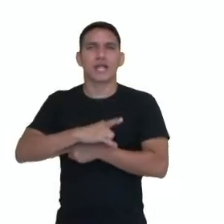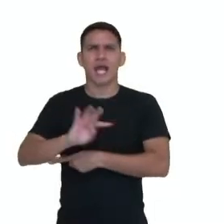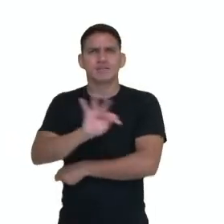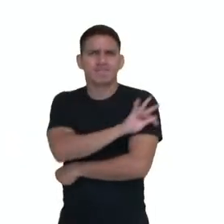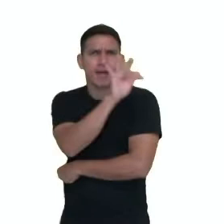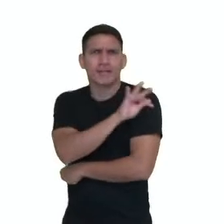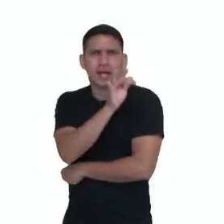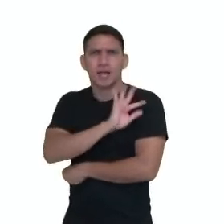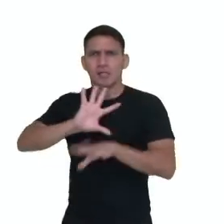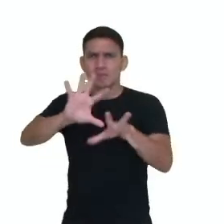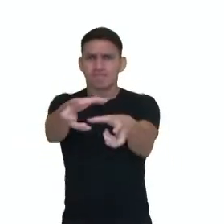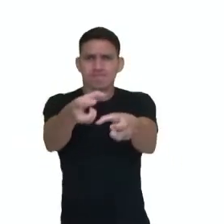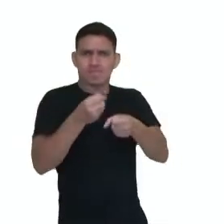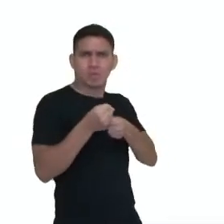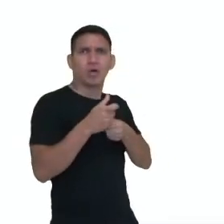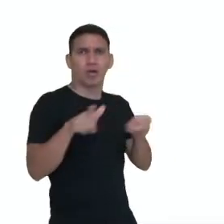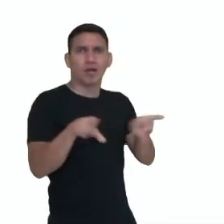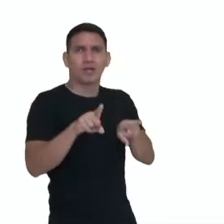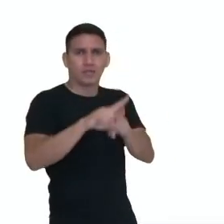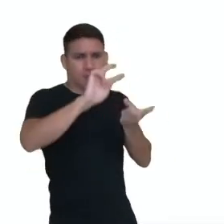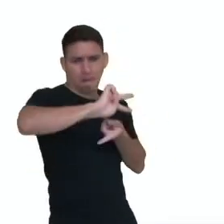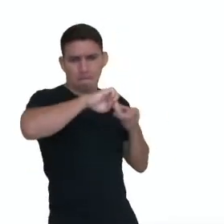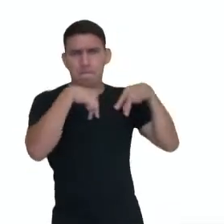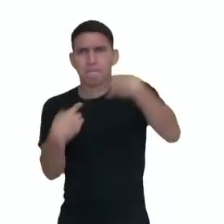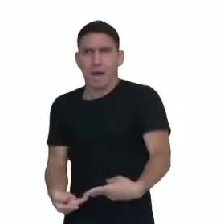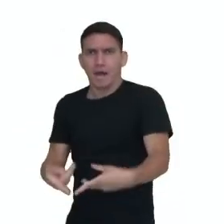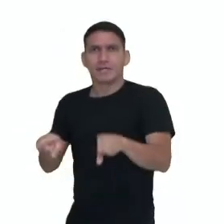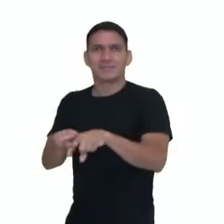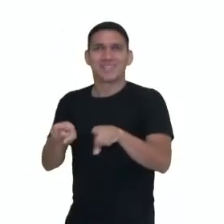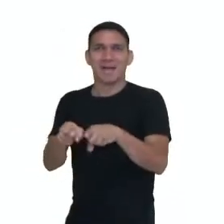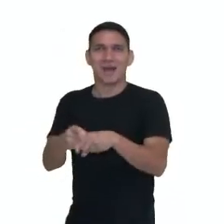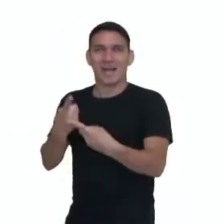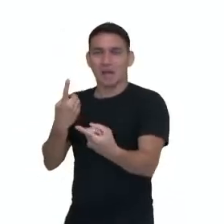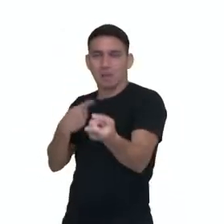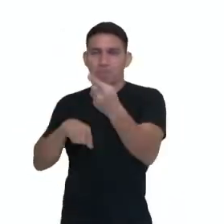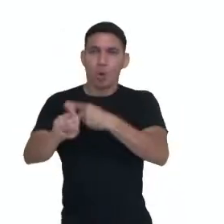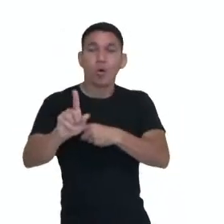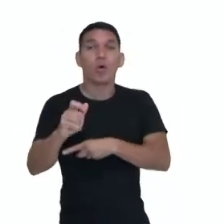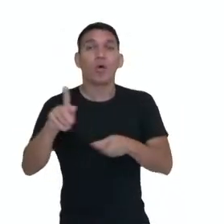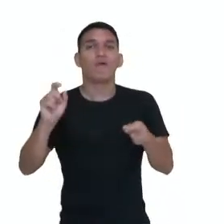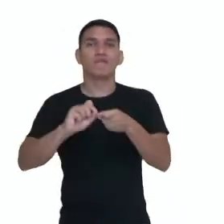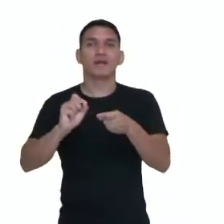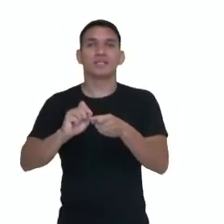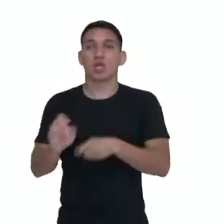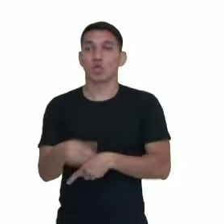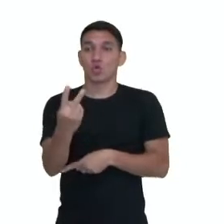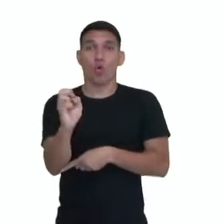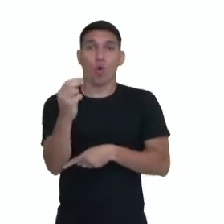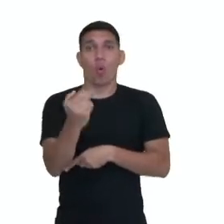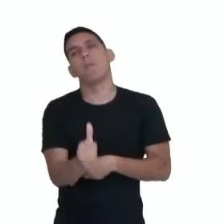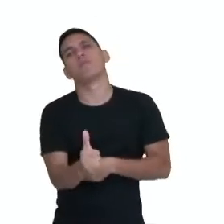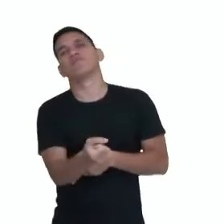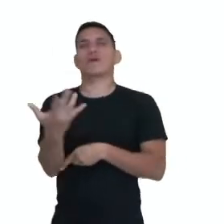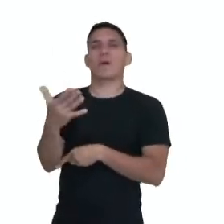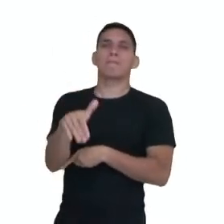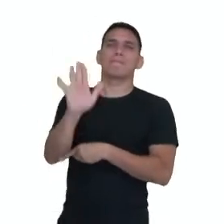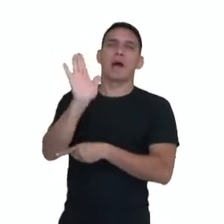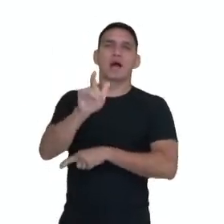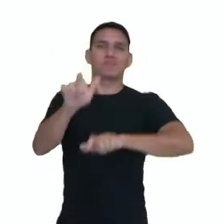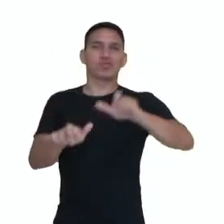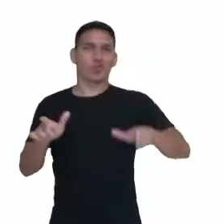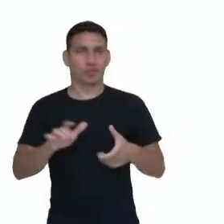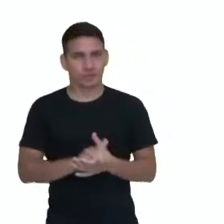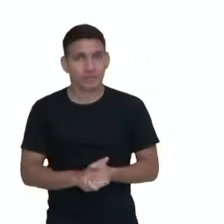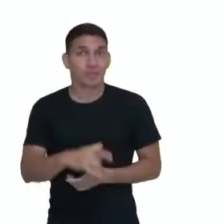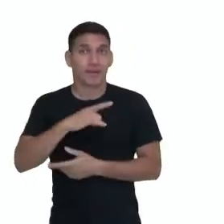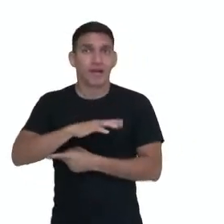de agarramento, derrubadas e golpes, que podem ser realizadas por dois ou mais competidores.